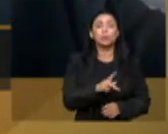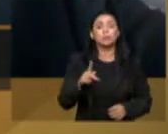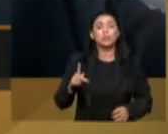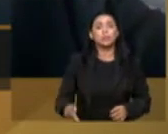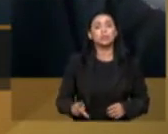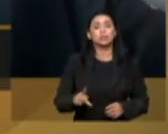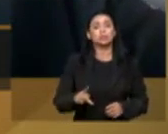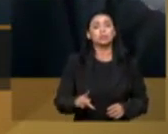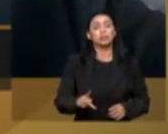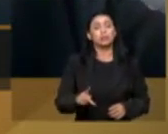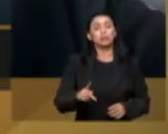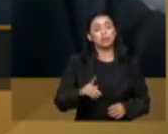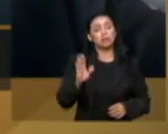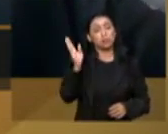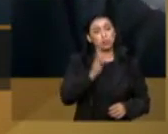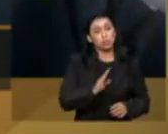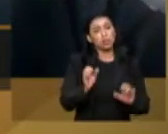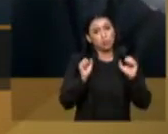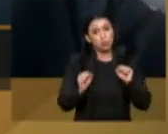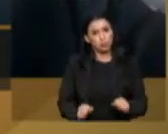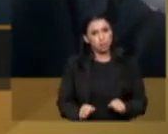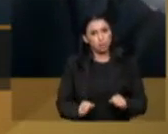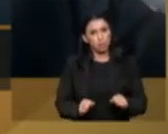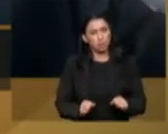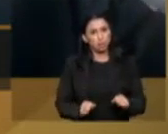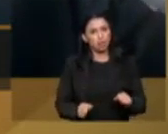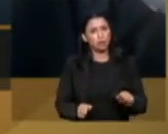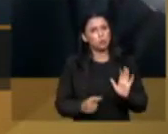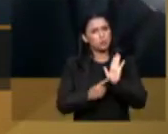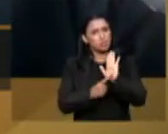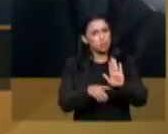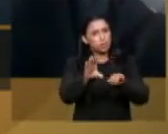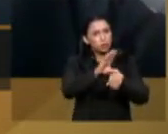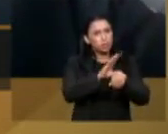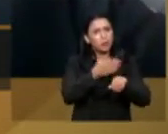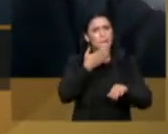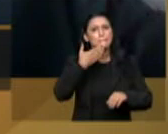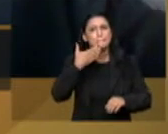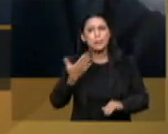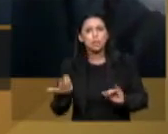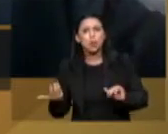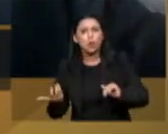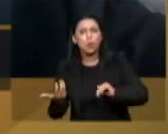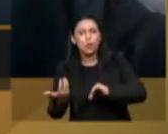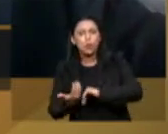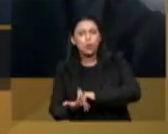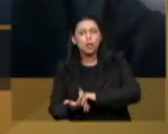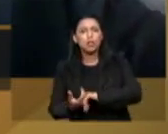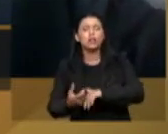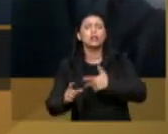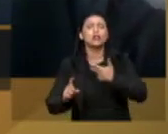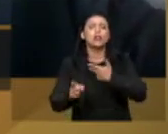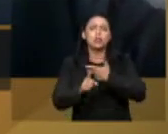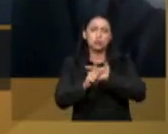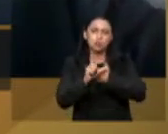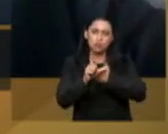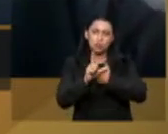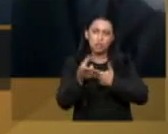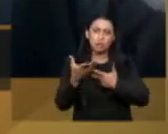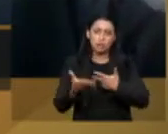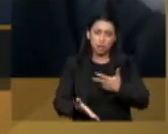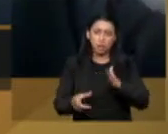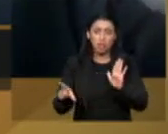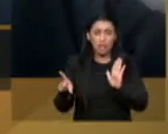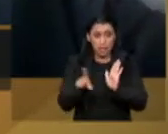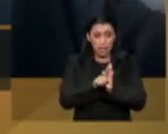da República poderia, invocando a Constituição, pedir ao Congresso Nacional, por intermédio de uma